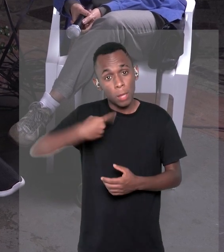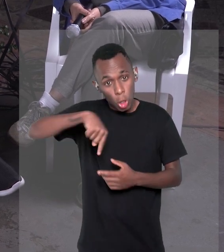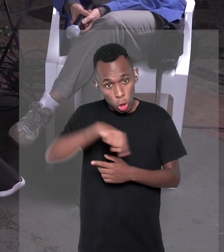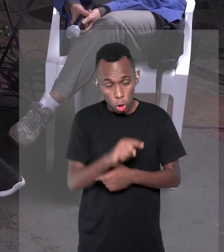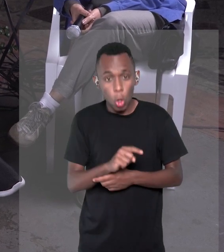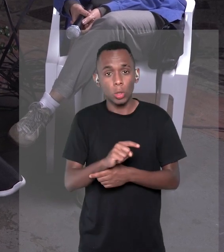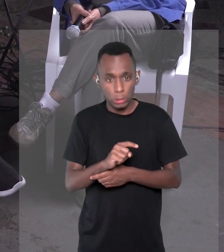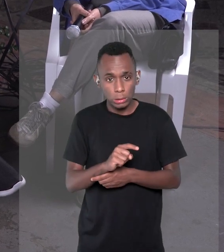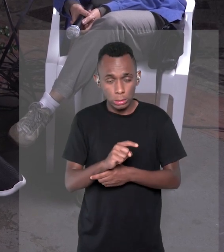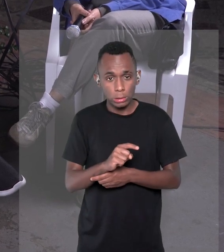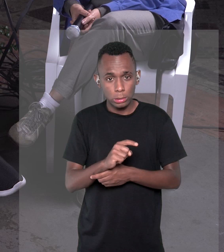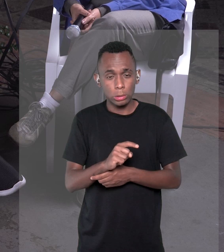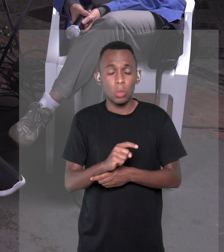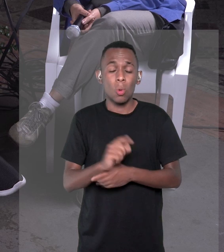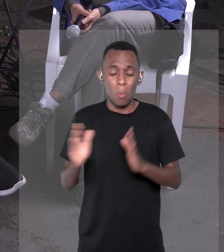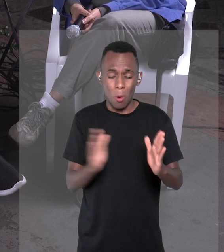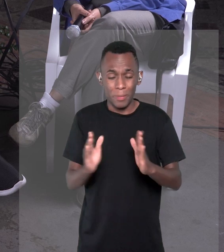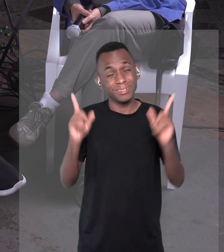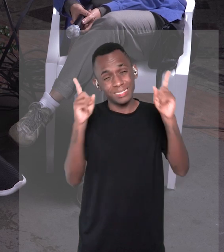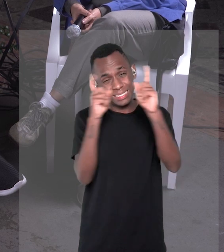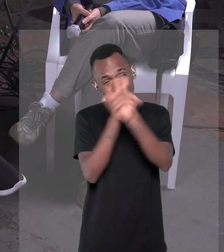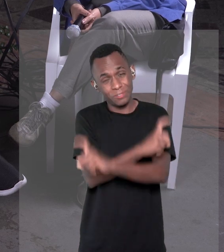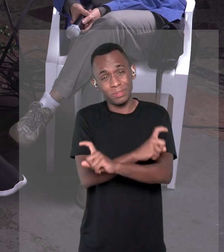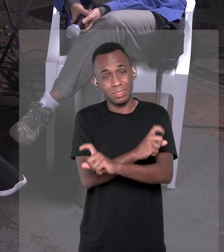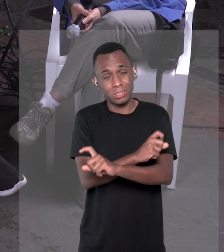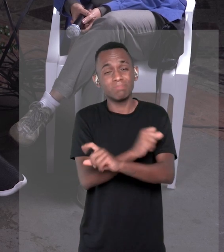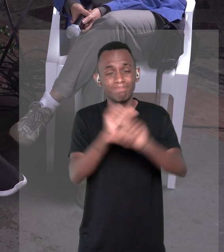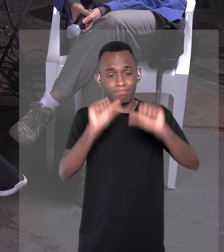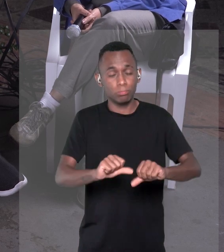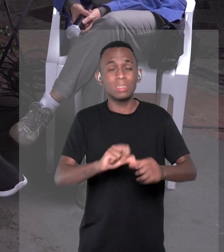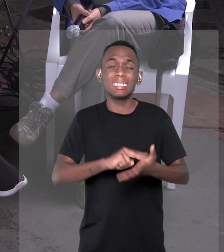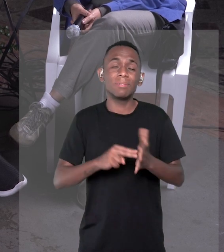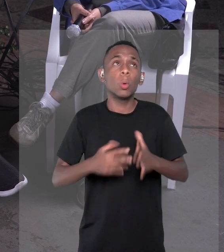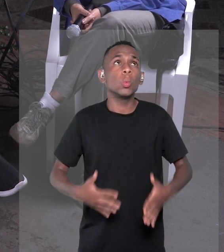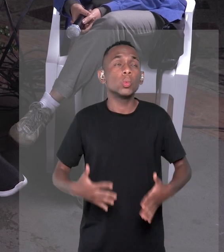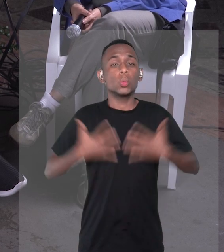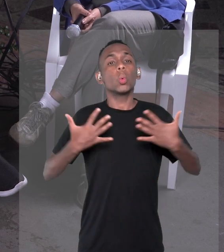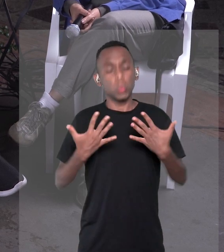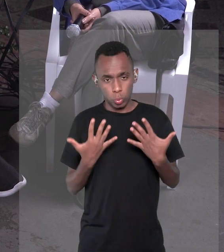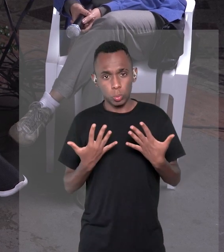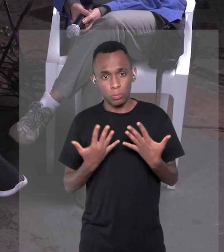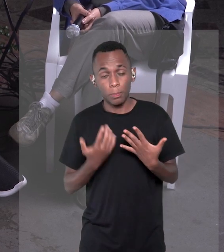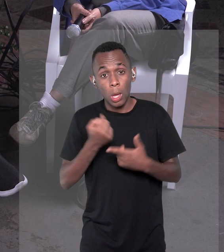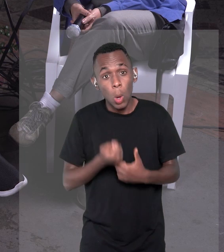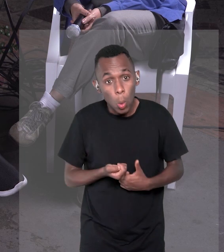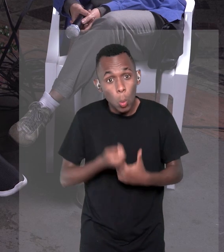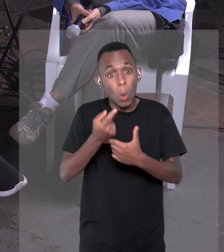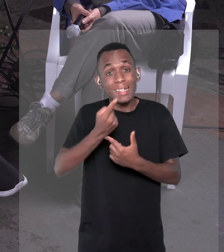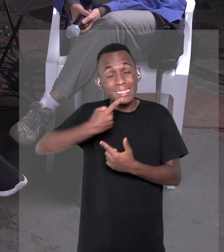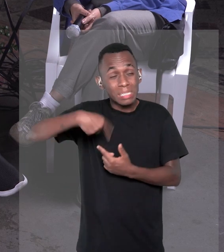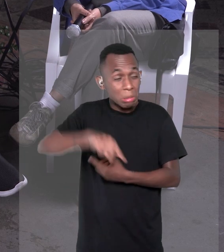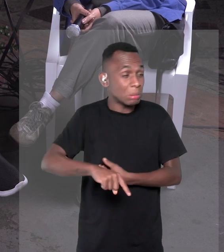terrível. Nós tivemos um grande susto. Nós quase tivemos uma tragédia na